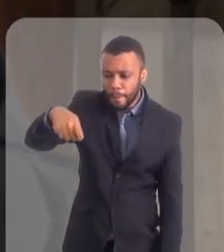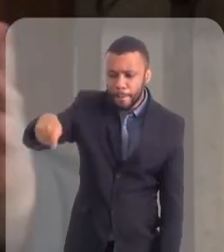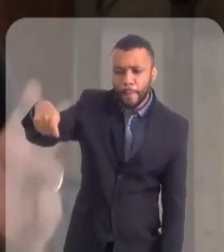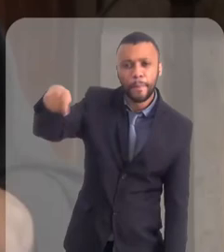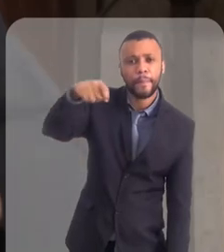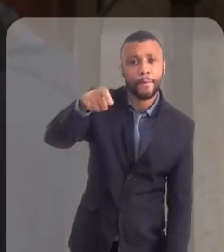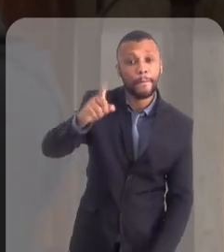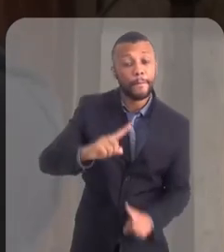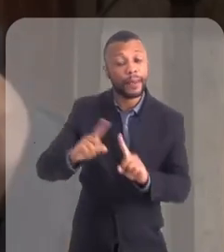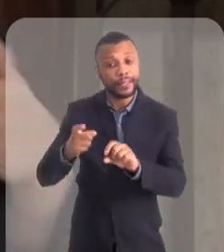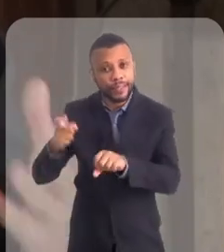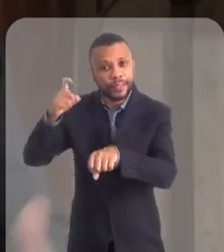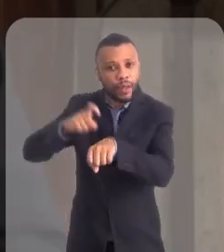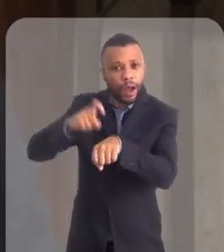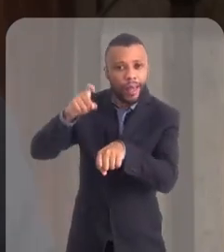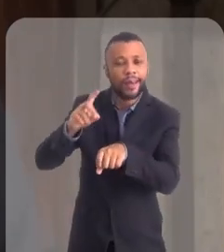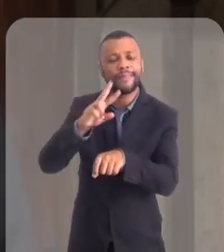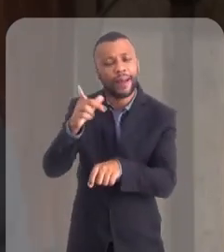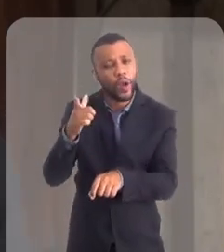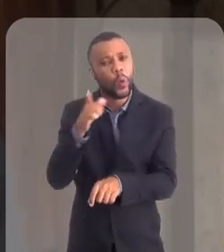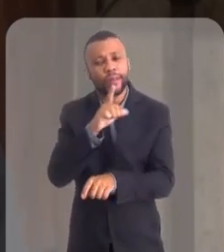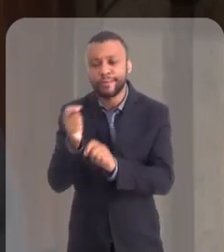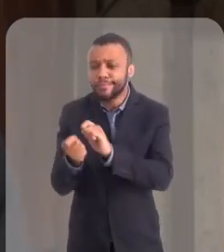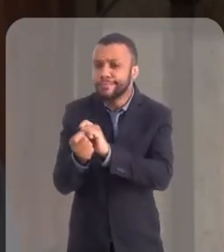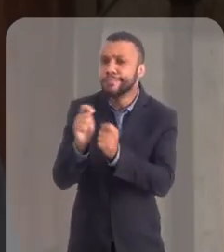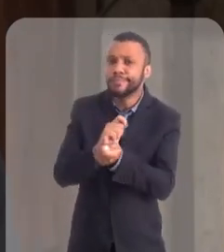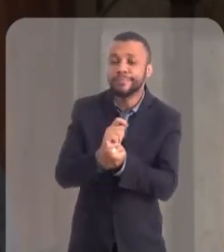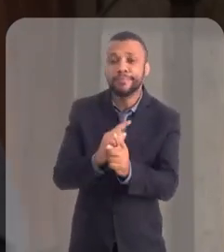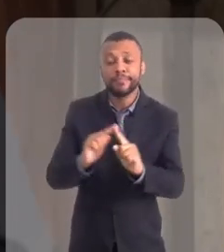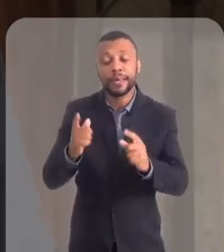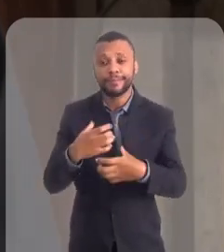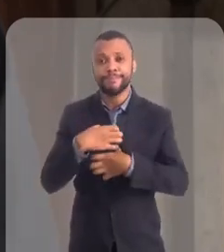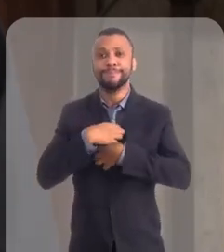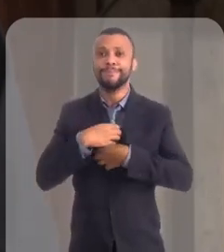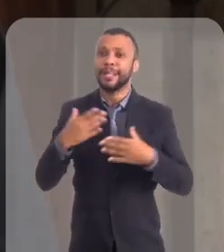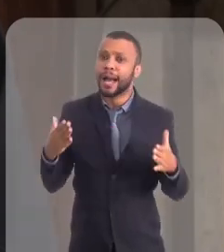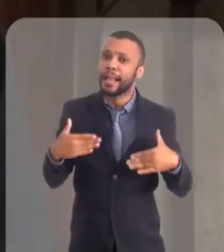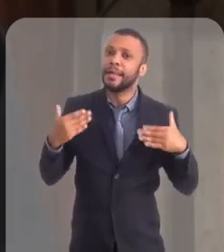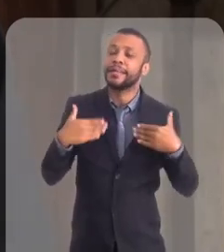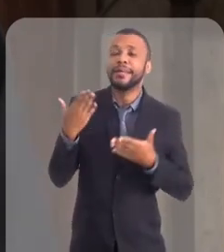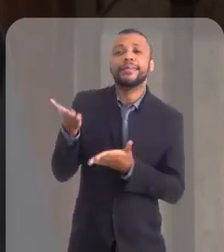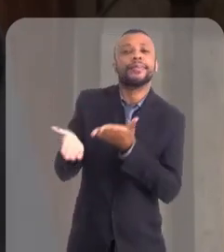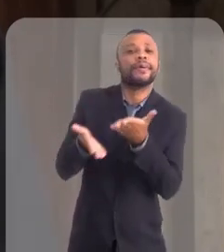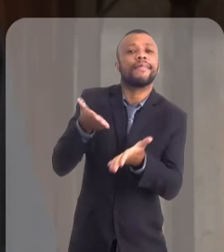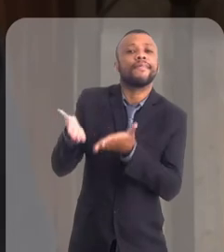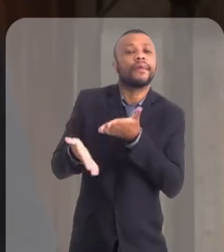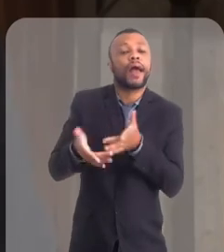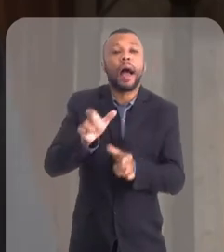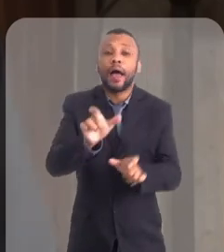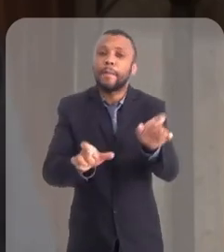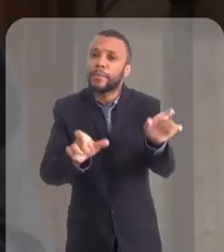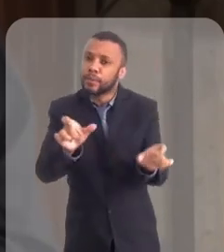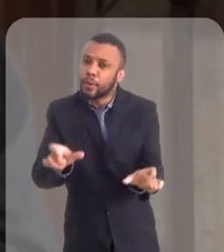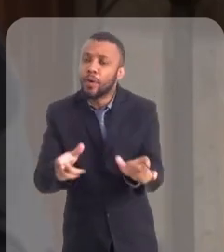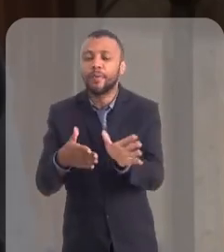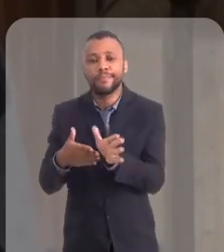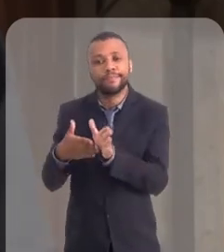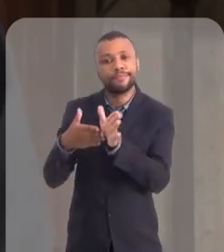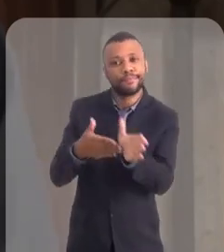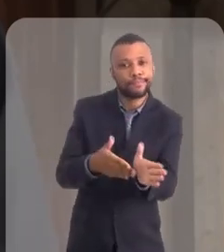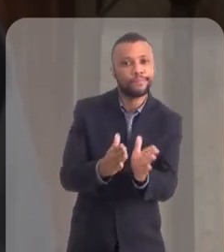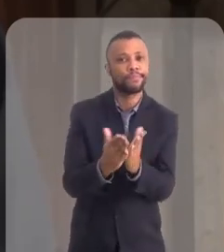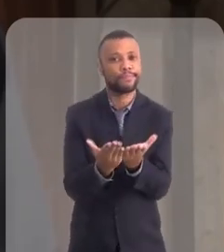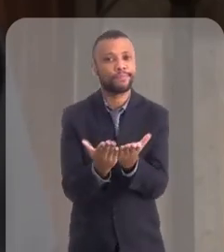hora de incensar, mas com o tempo tudo vai se ajeitando, vai ficando mais sereno e fica a alegria de servir aos irmãos. Porque a vida